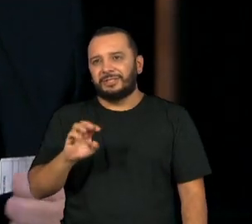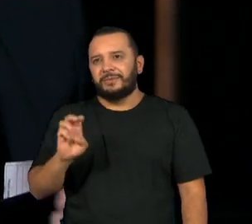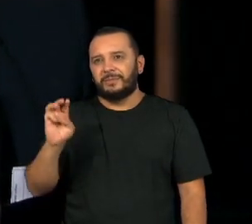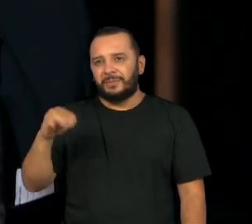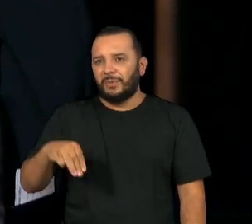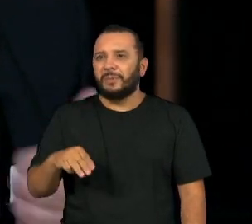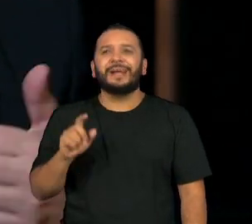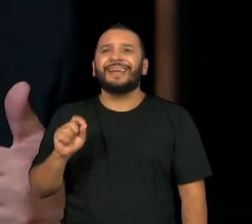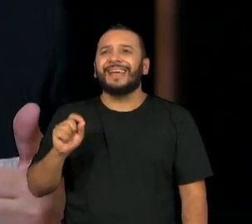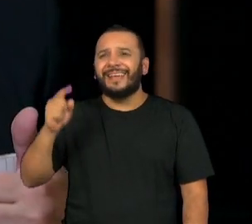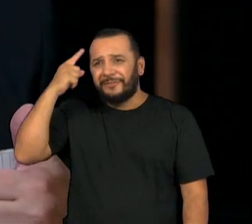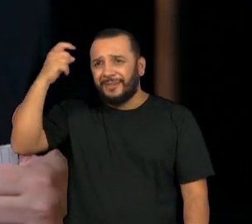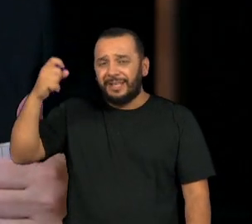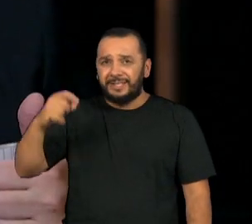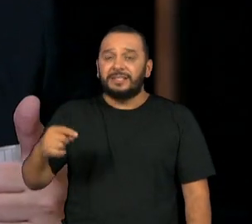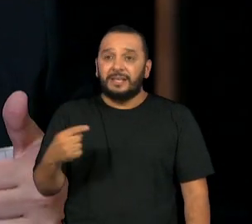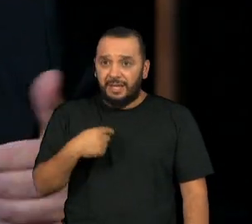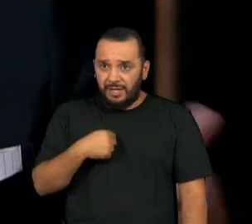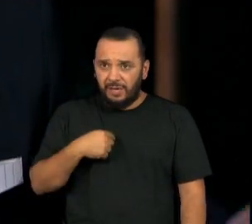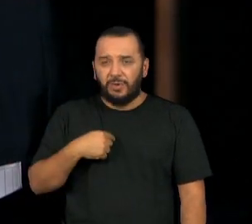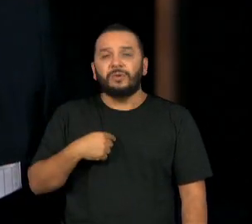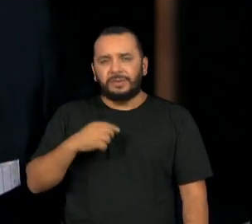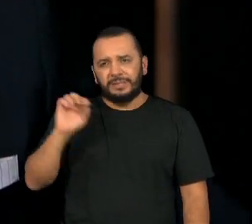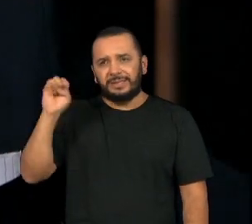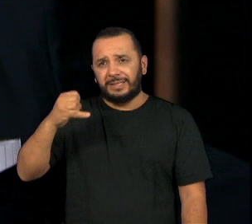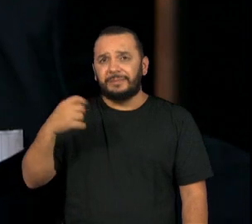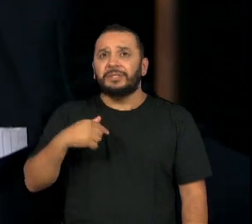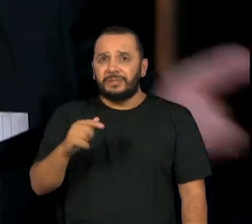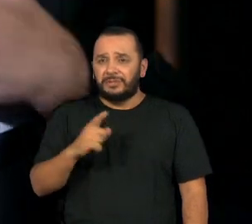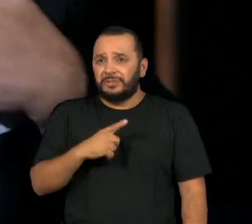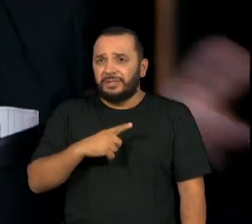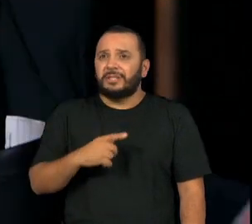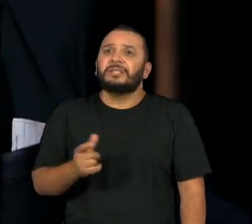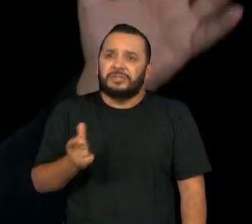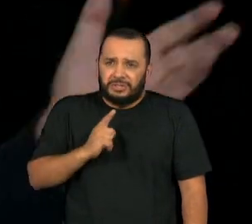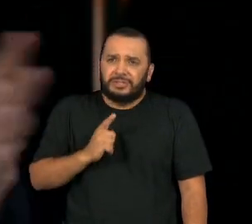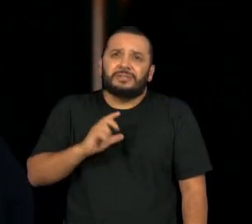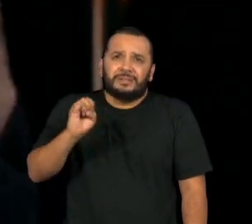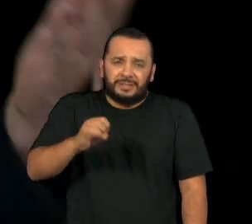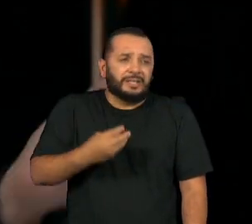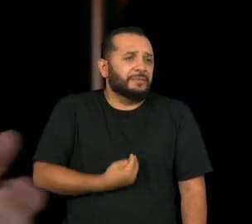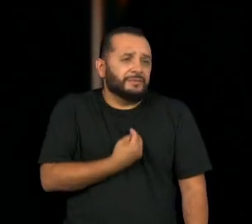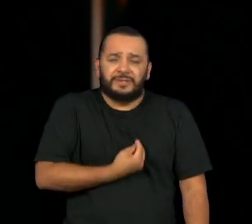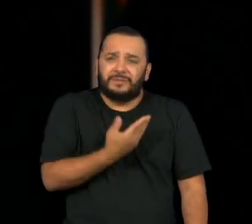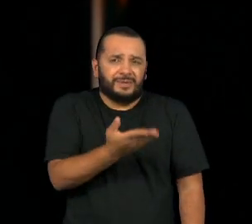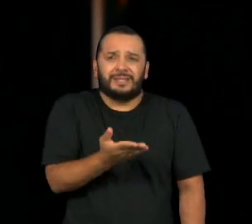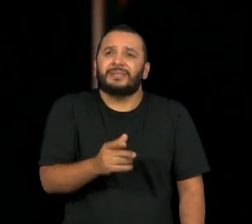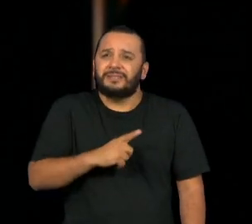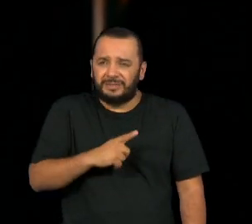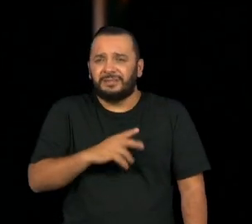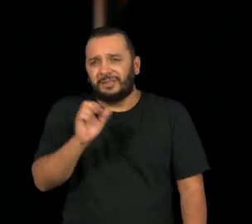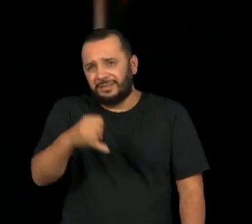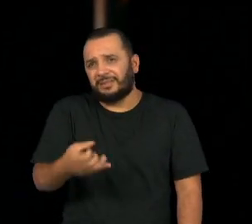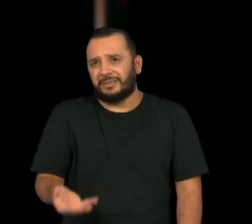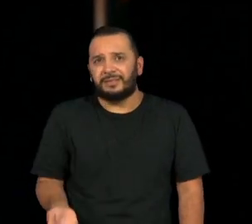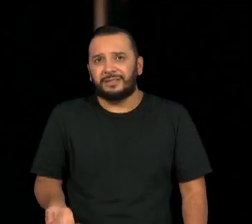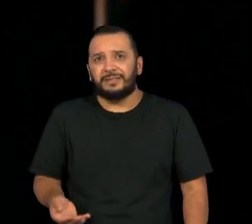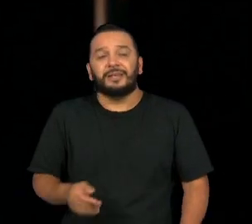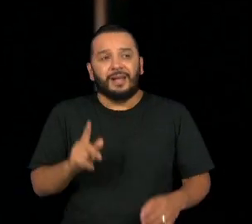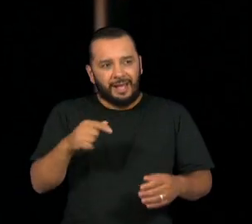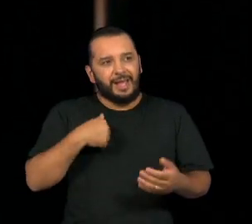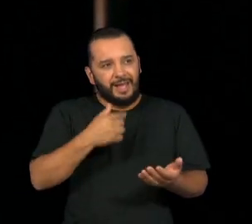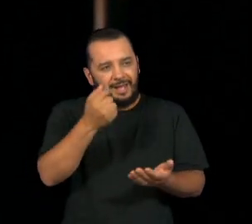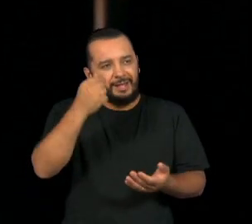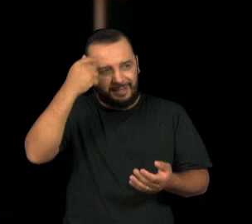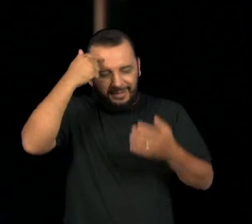quem fez isso? Fui eu? Foi? Mas existia em algum lugar? Estava aí. Estava. É um download. A gente tem que